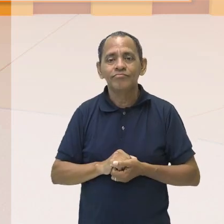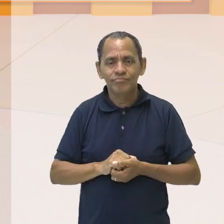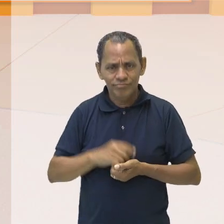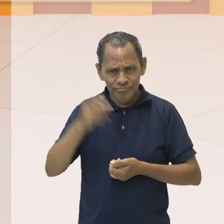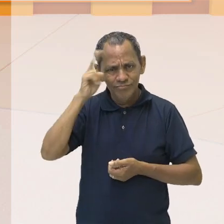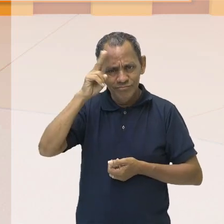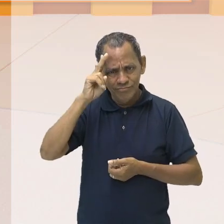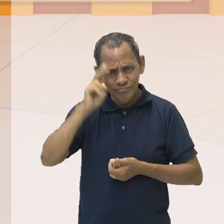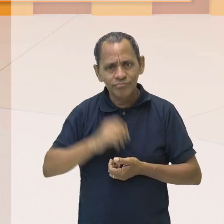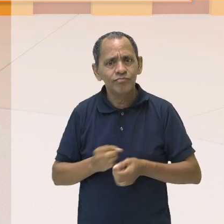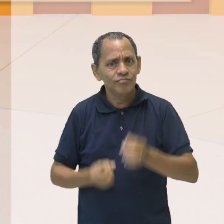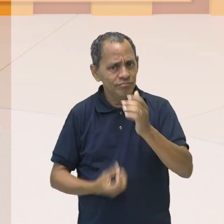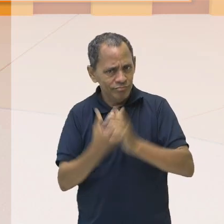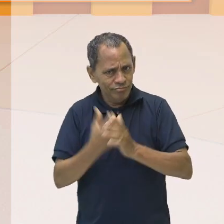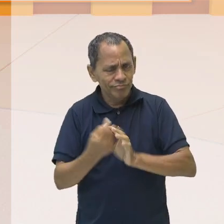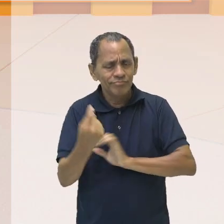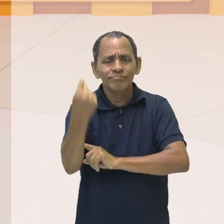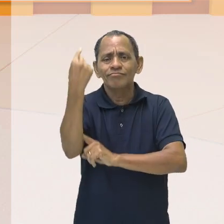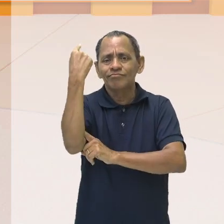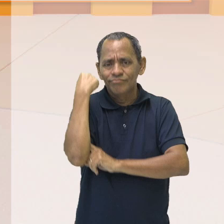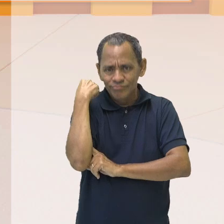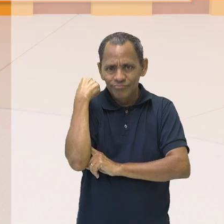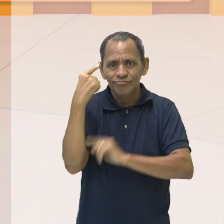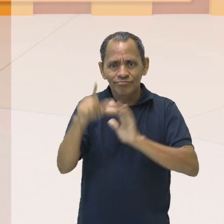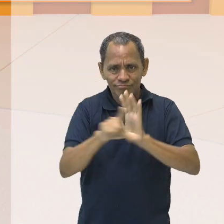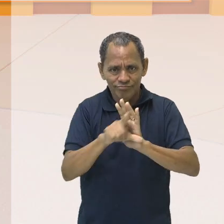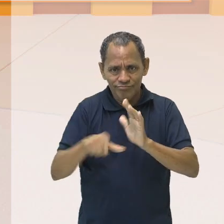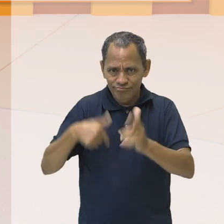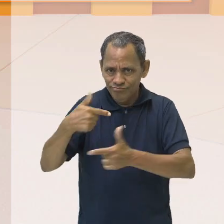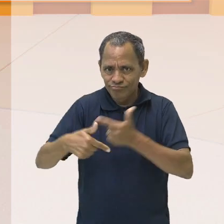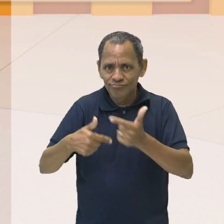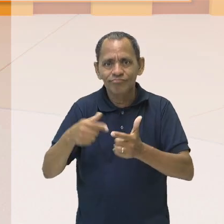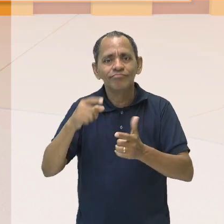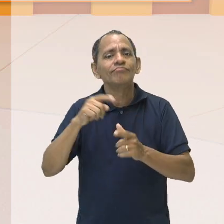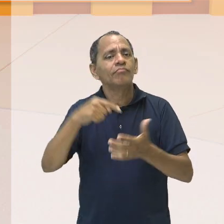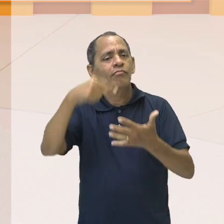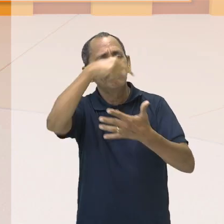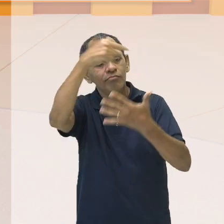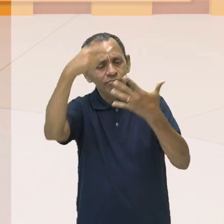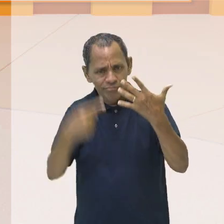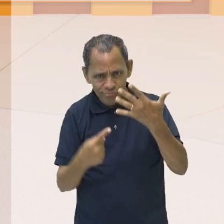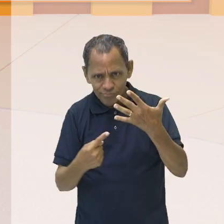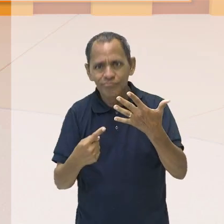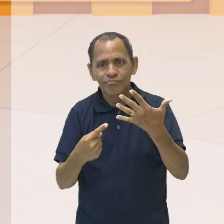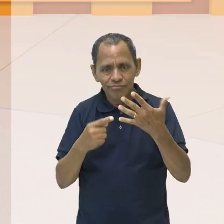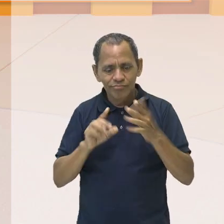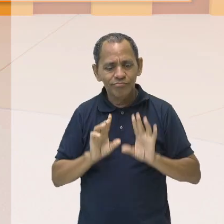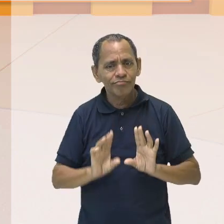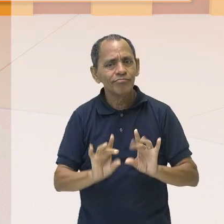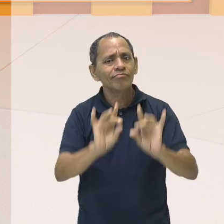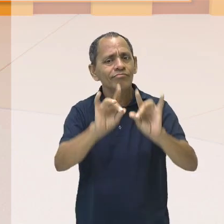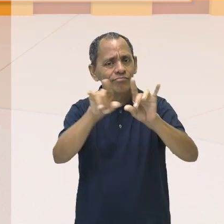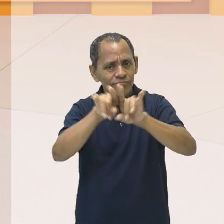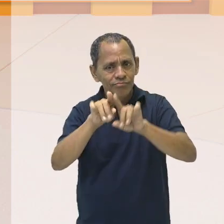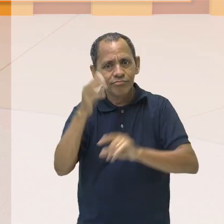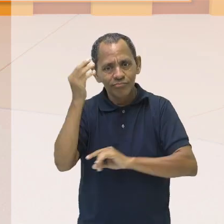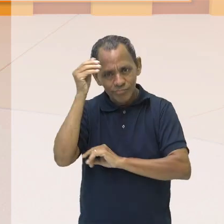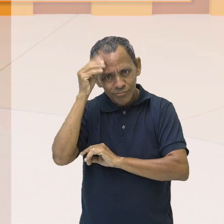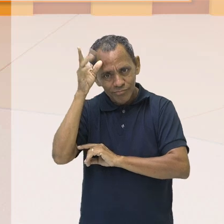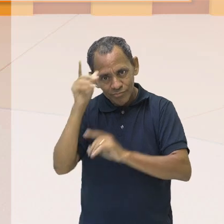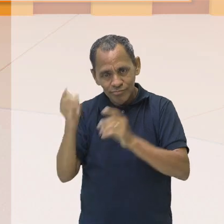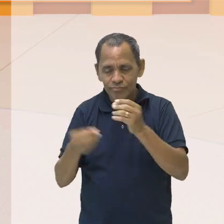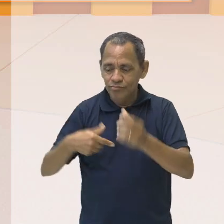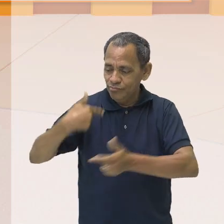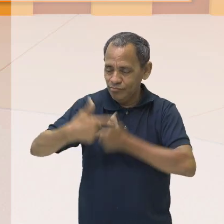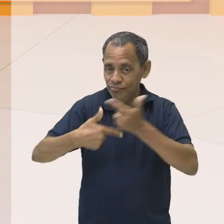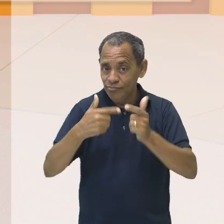consolidação das leis do trabalho e outras legislações específicas. Então, a gente compreende aqui o trabalho